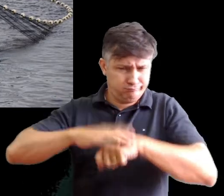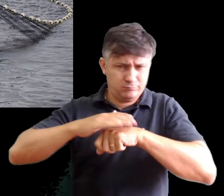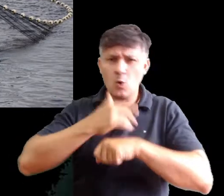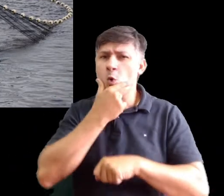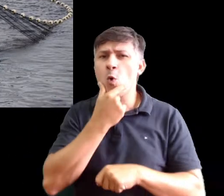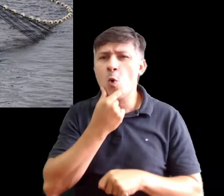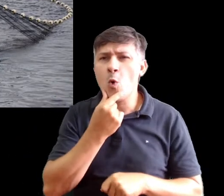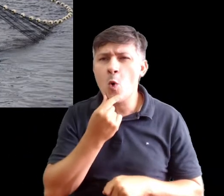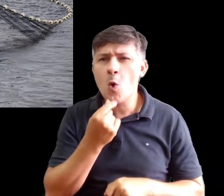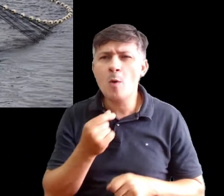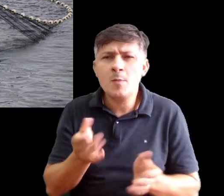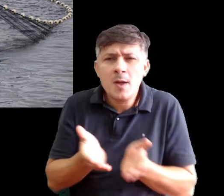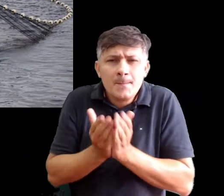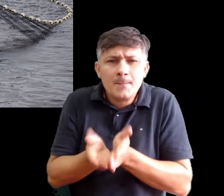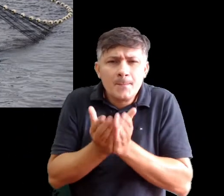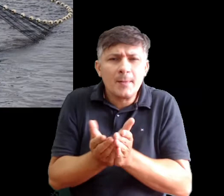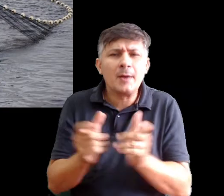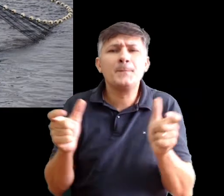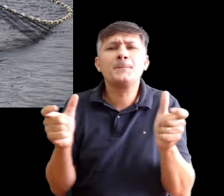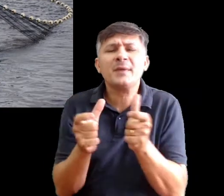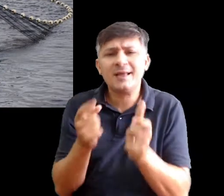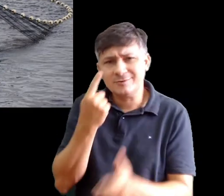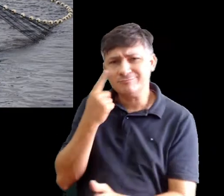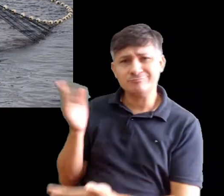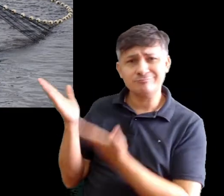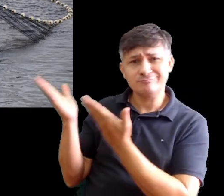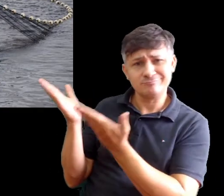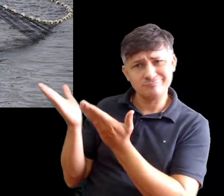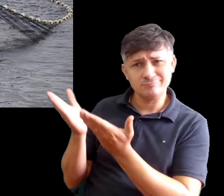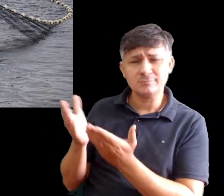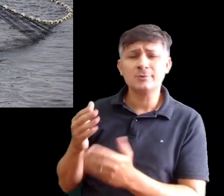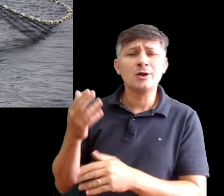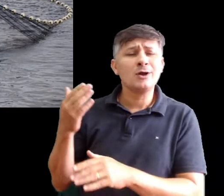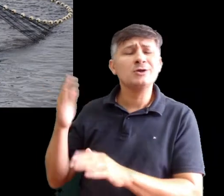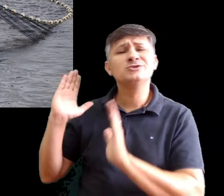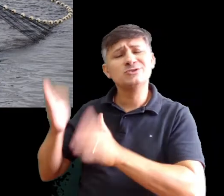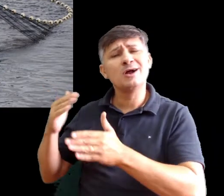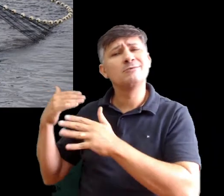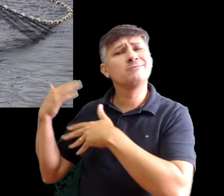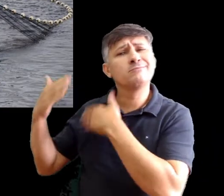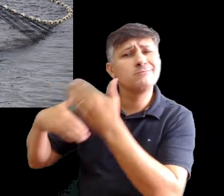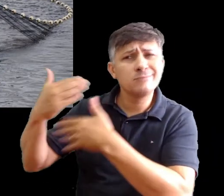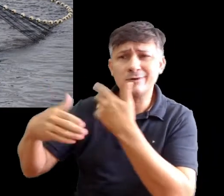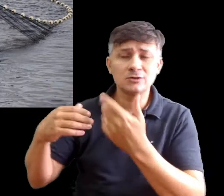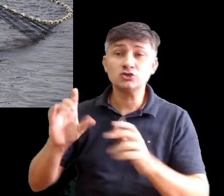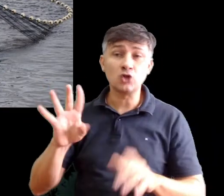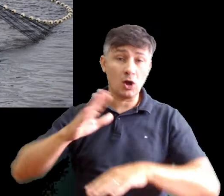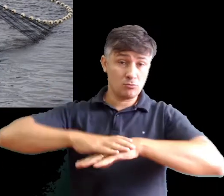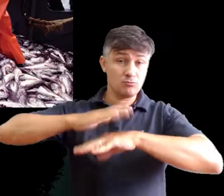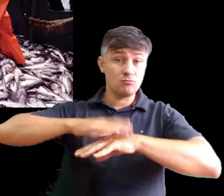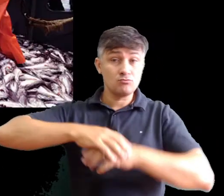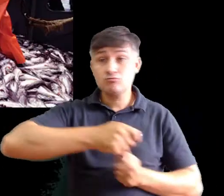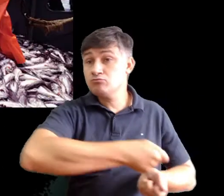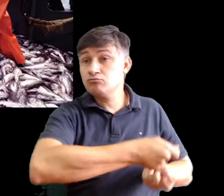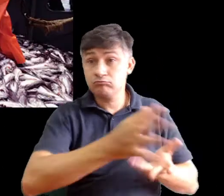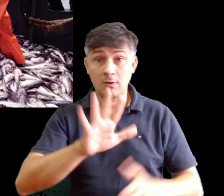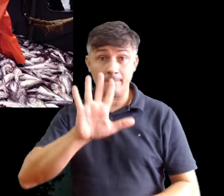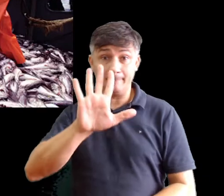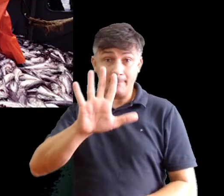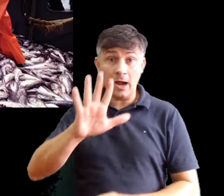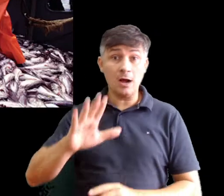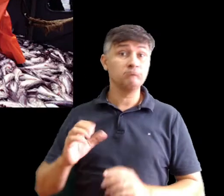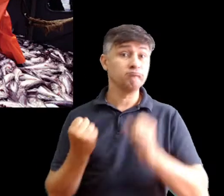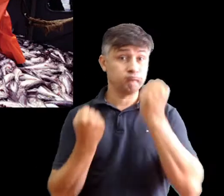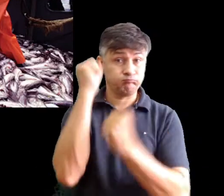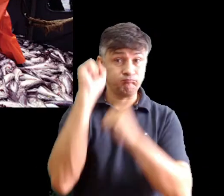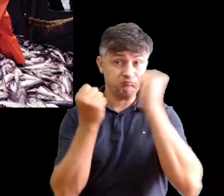em pequenas embarcações, que adotam técnicas tradicionais sem grandes recursos tecnológicos. A pesca